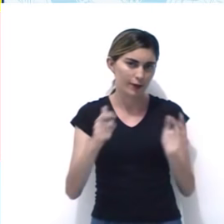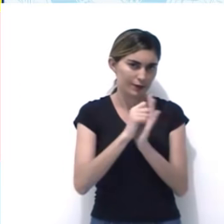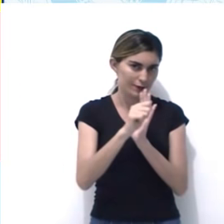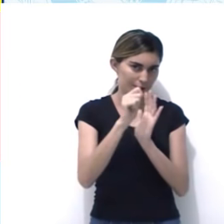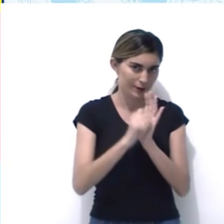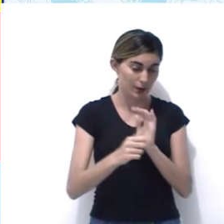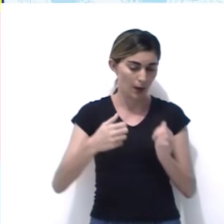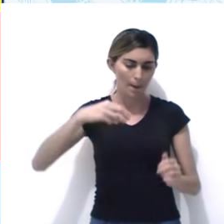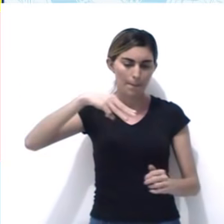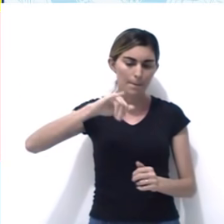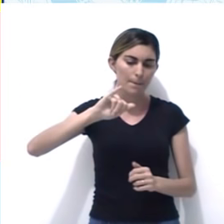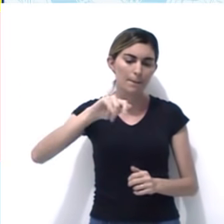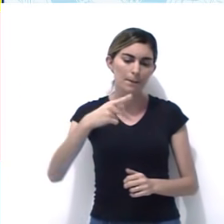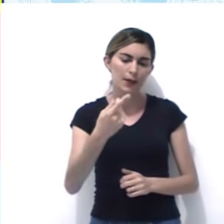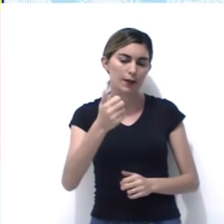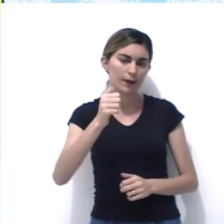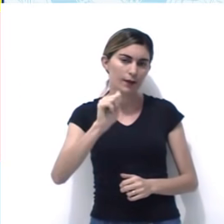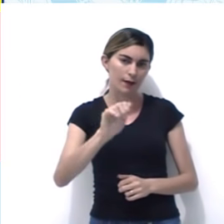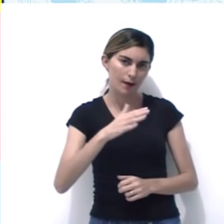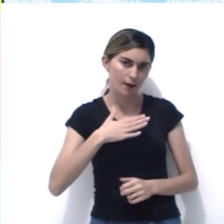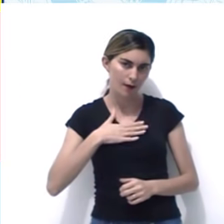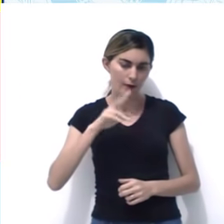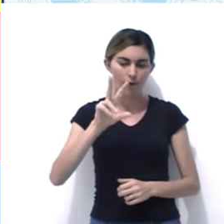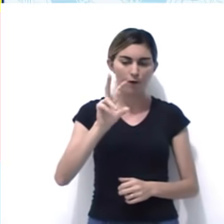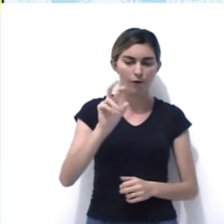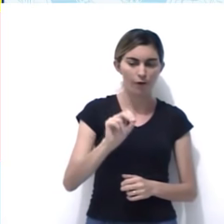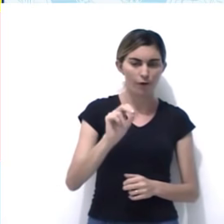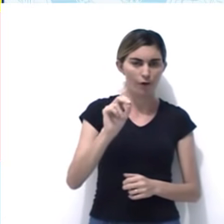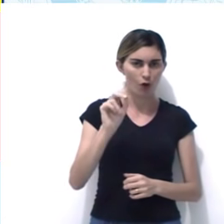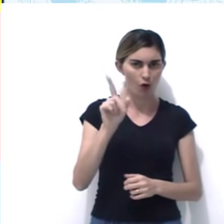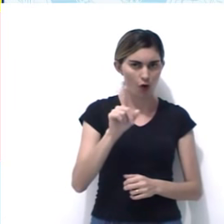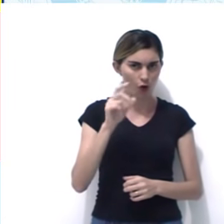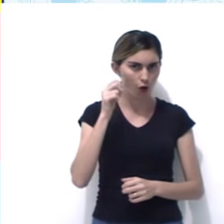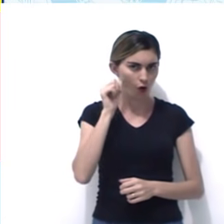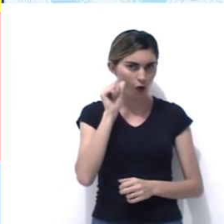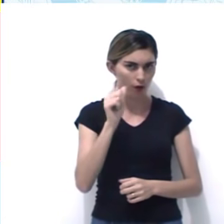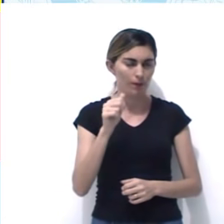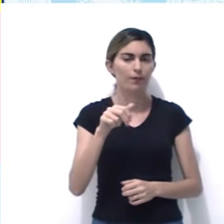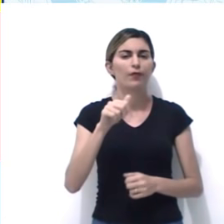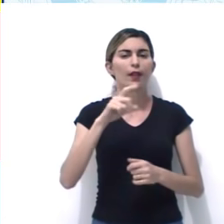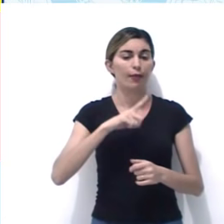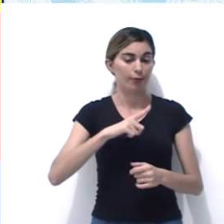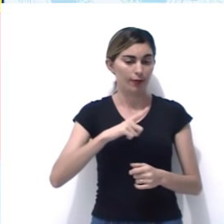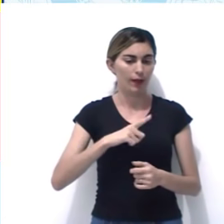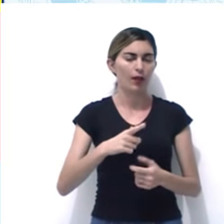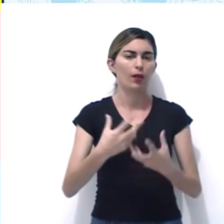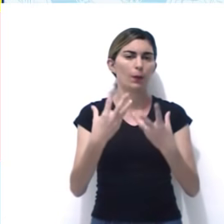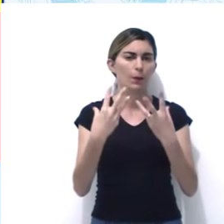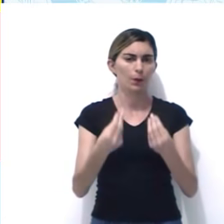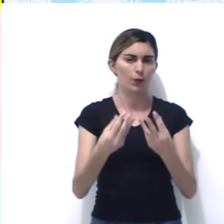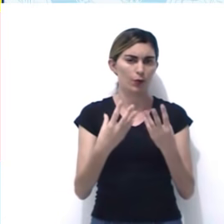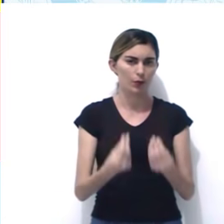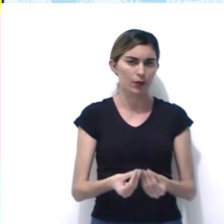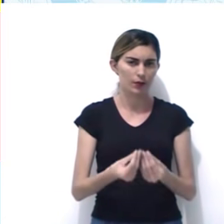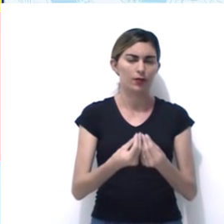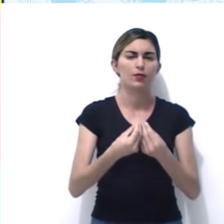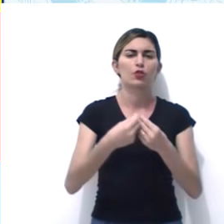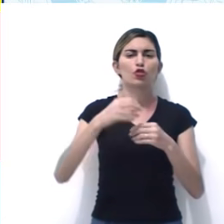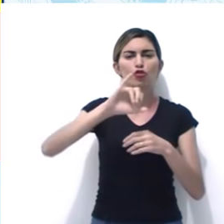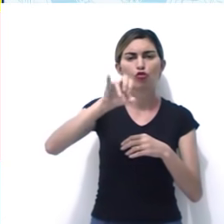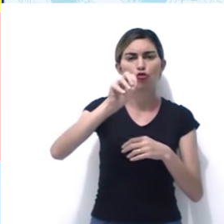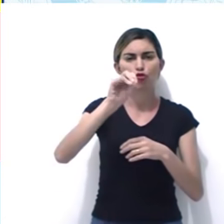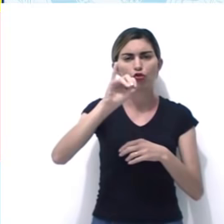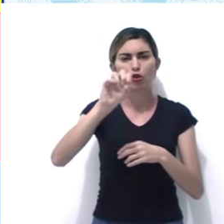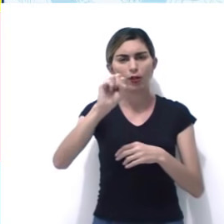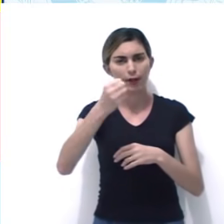minha vó tem muitas jóias